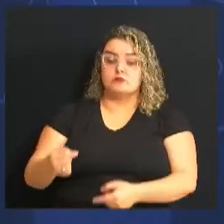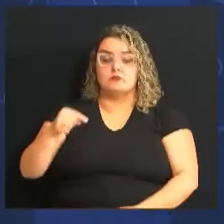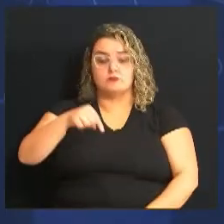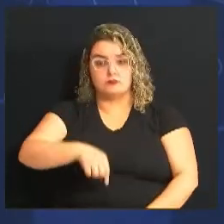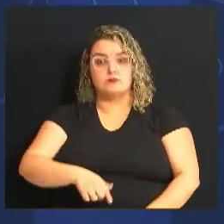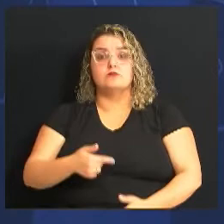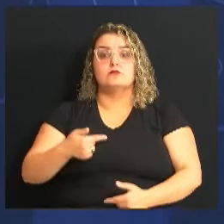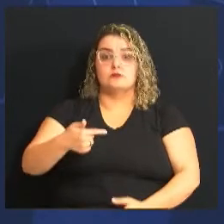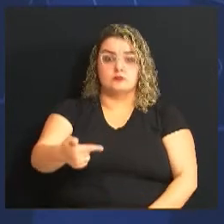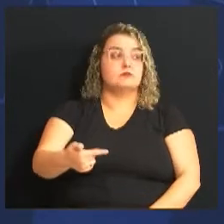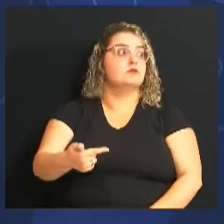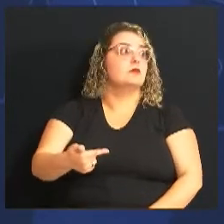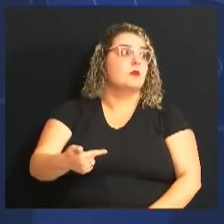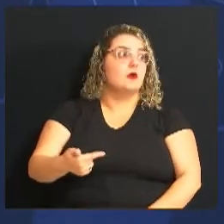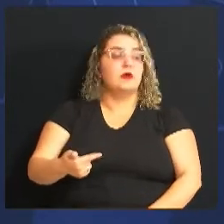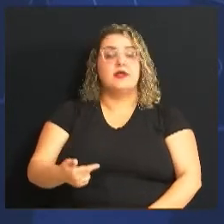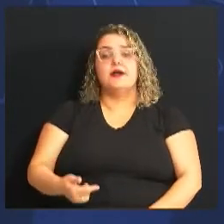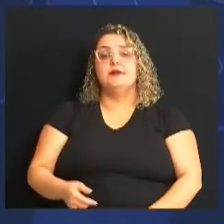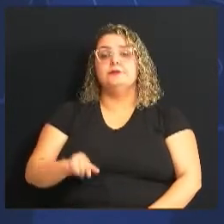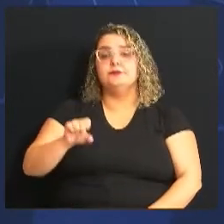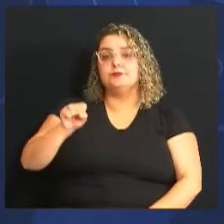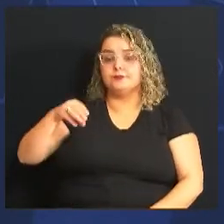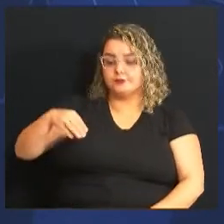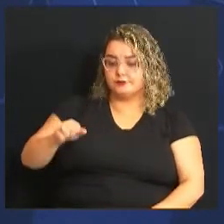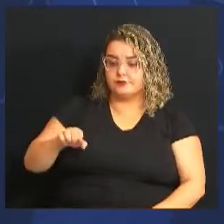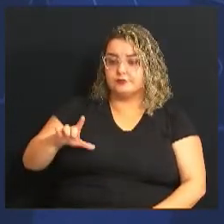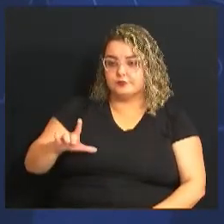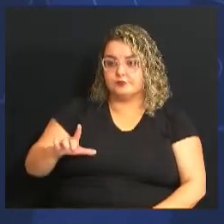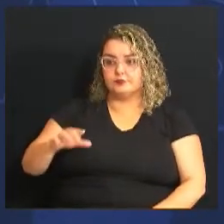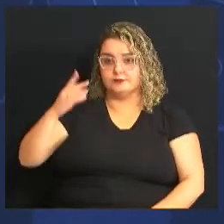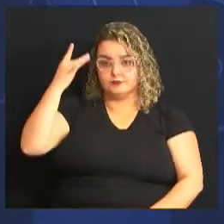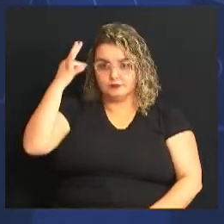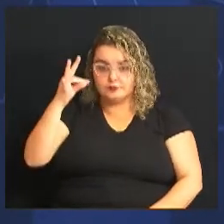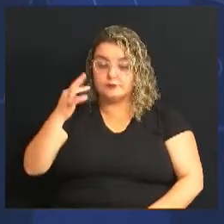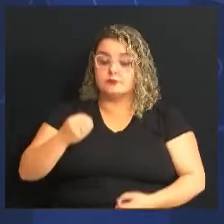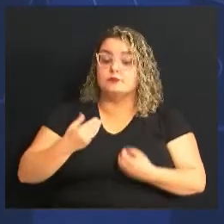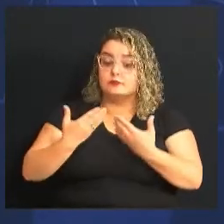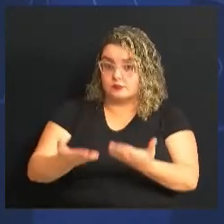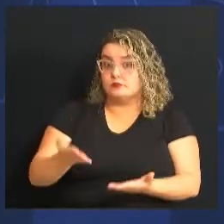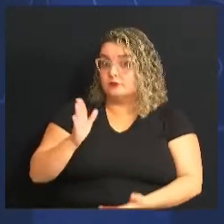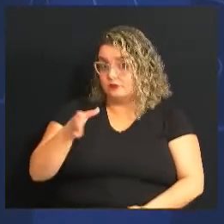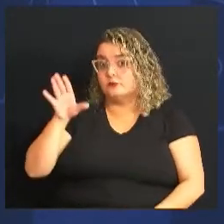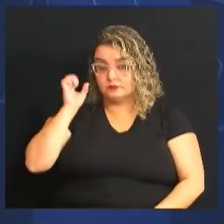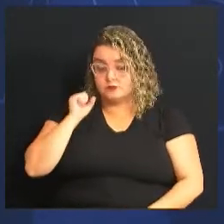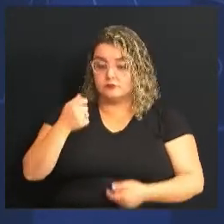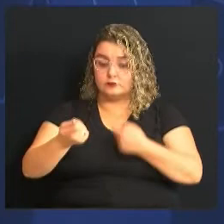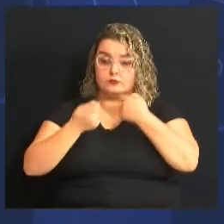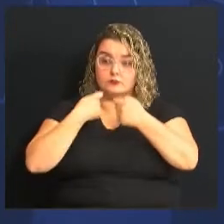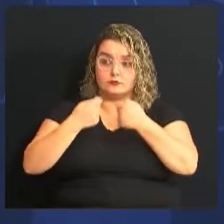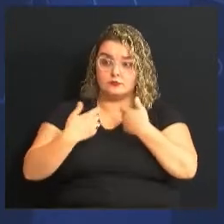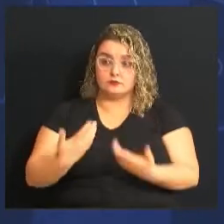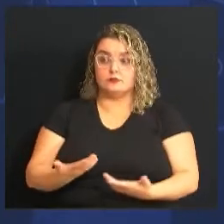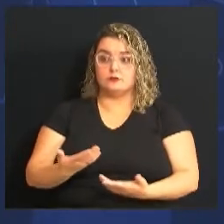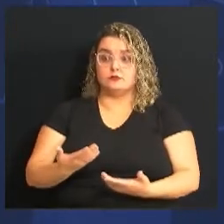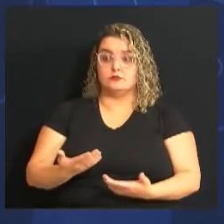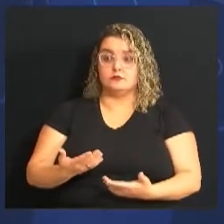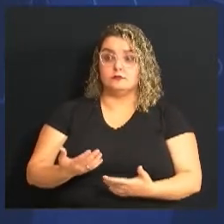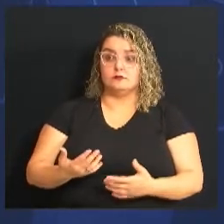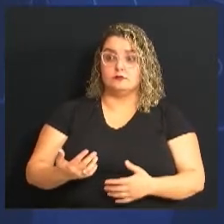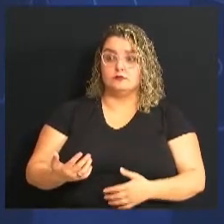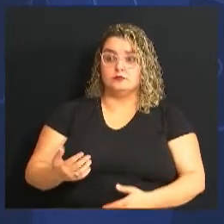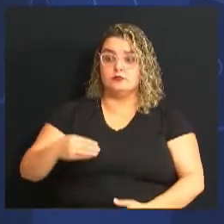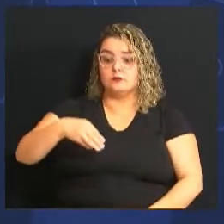semana. Ismael, já ouvi uma teoria e por isso que eu quero trazer aqui para nossa entrevista sobre o modelo da